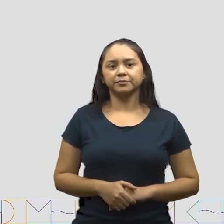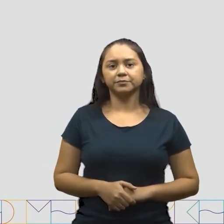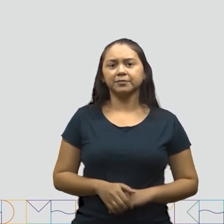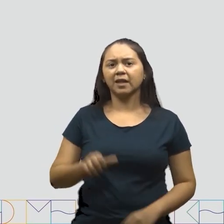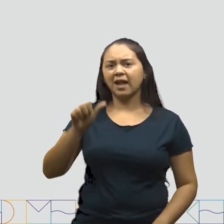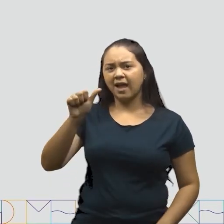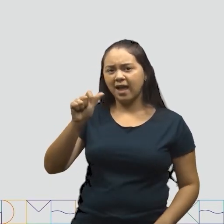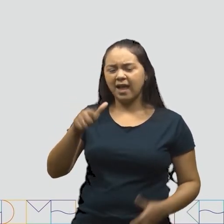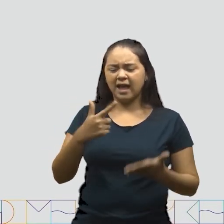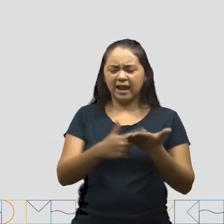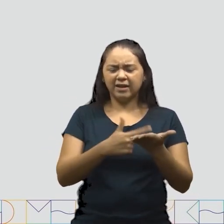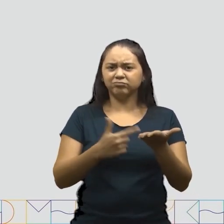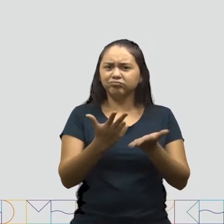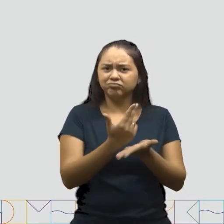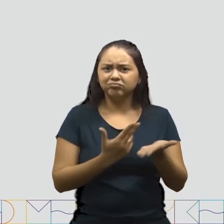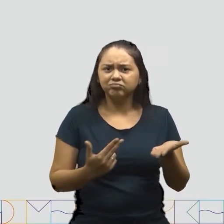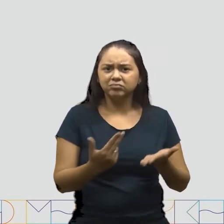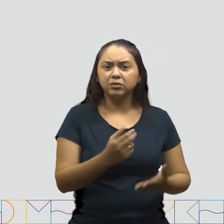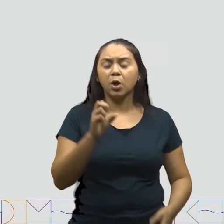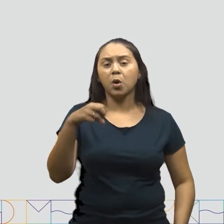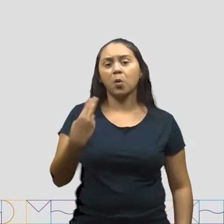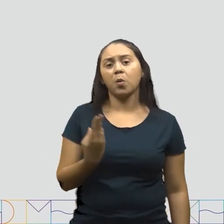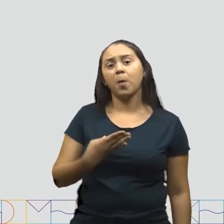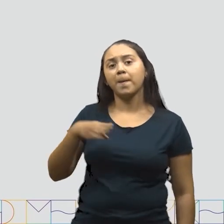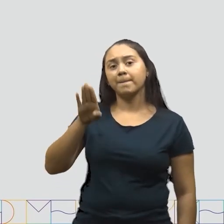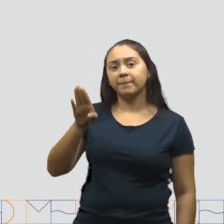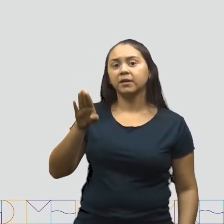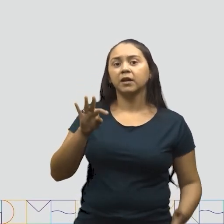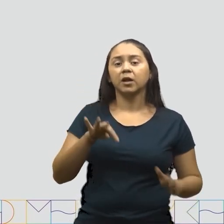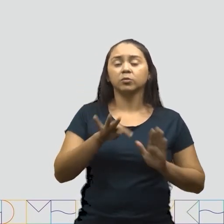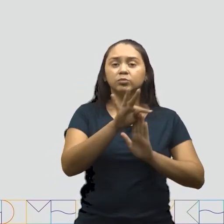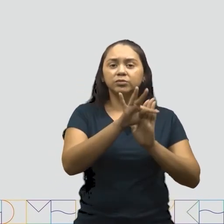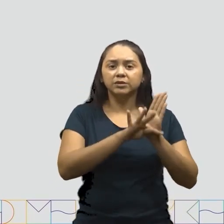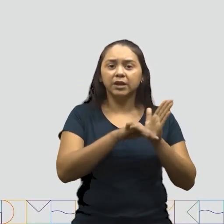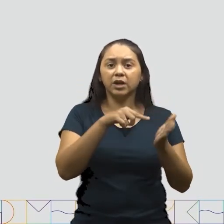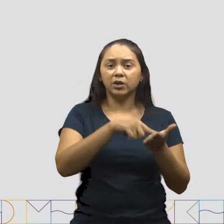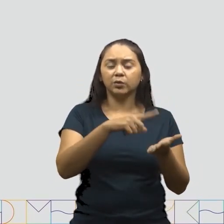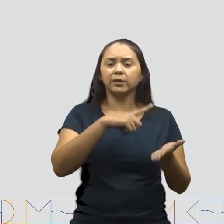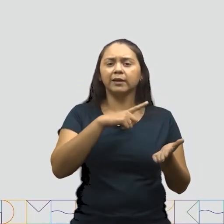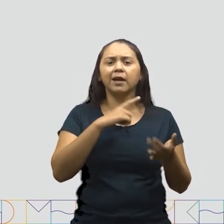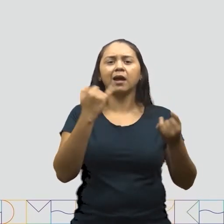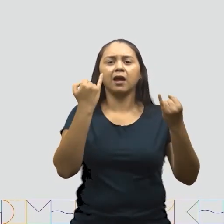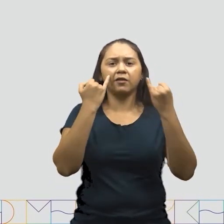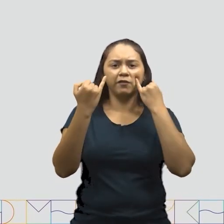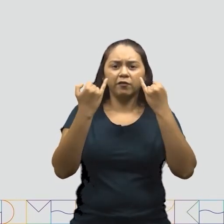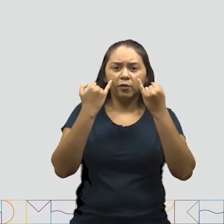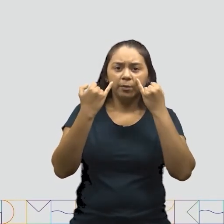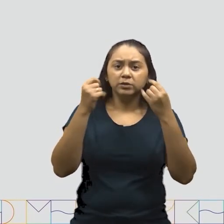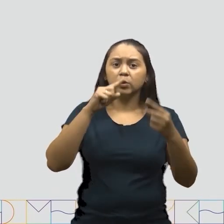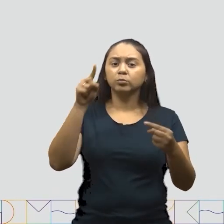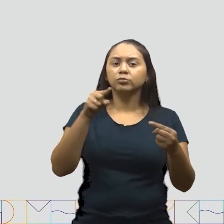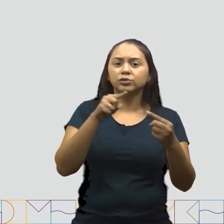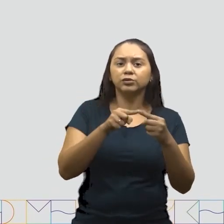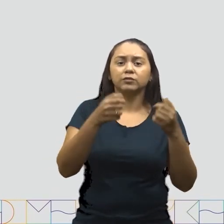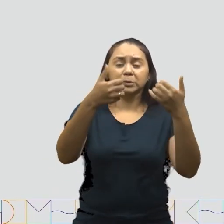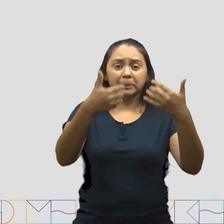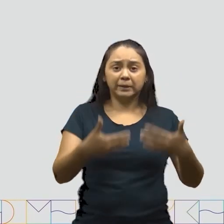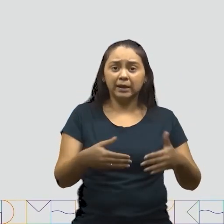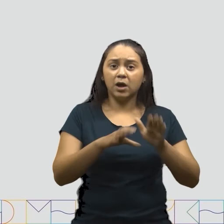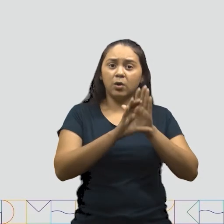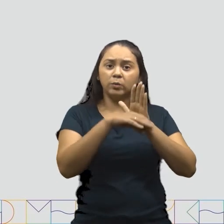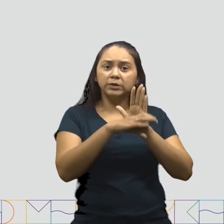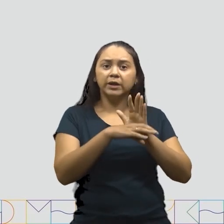livro ilustrado? B. É um texto de caráter informativo destinado a explicar um